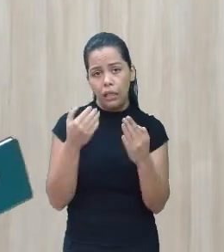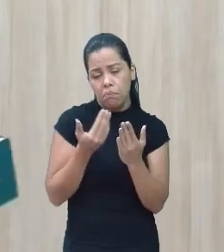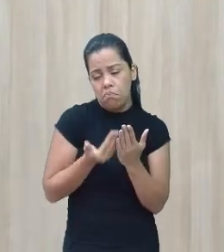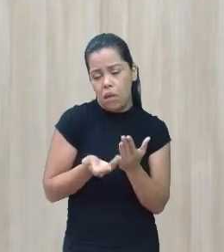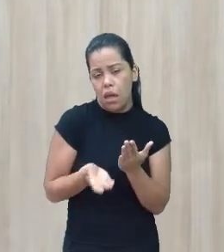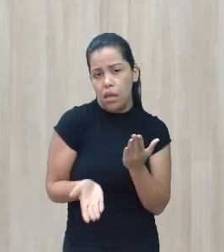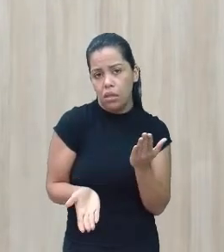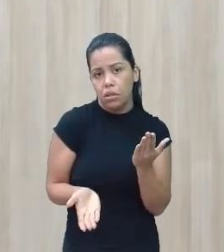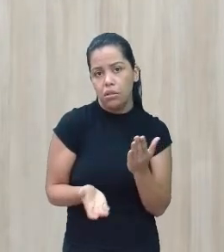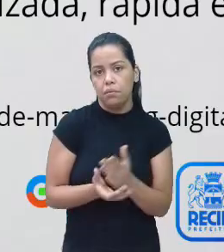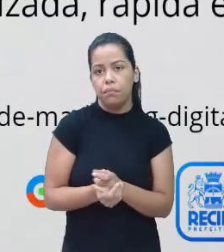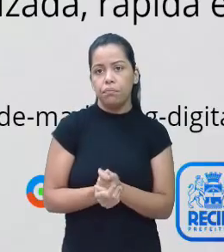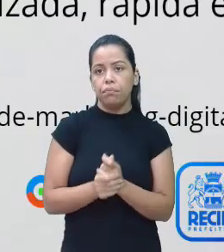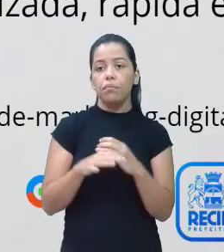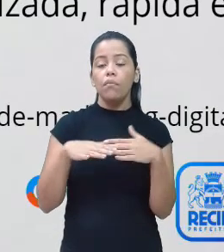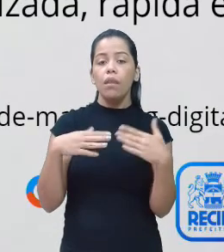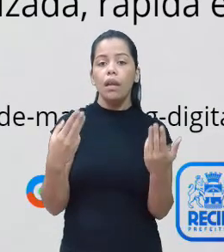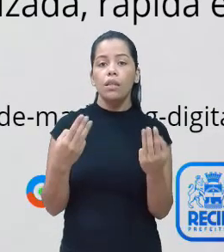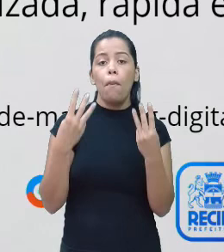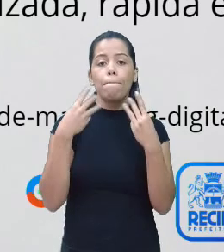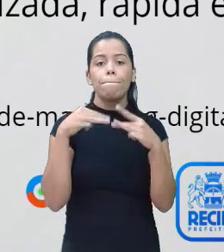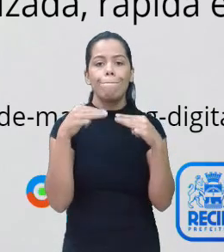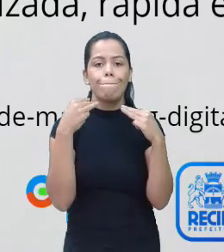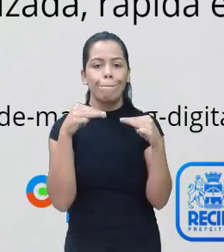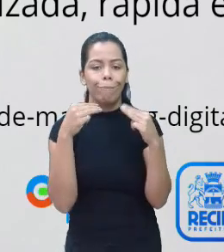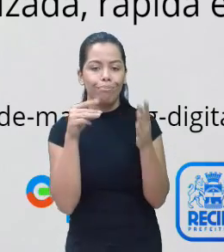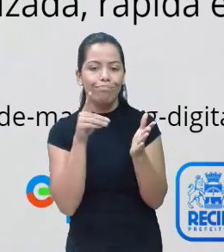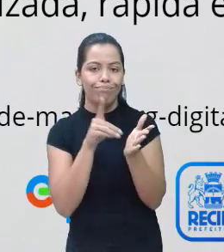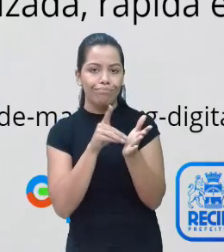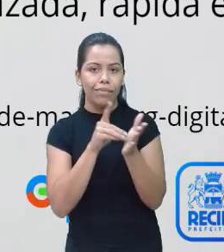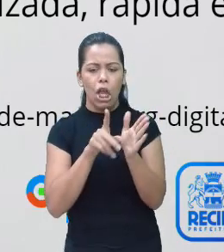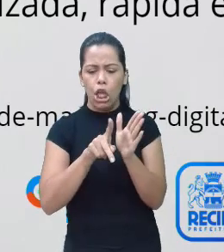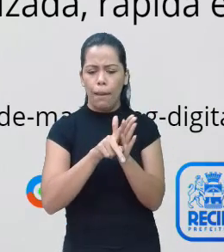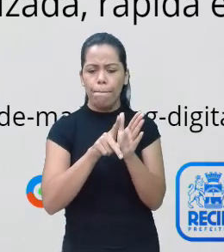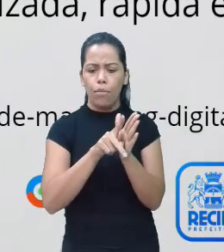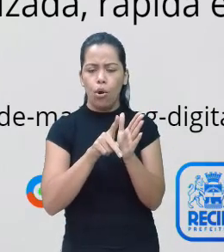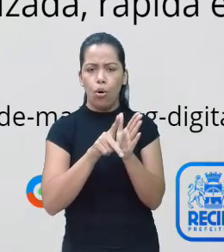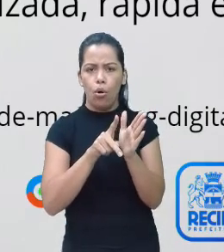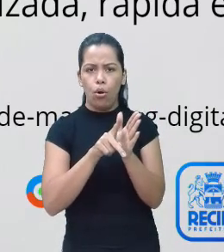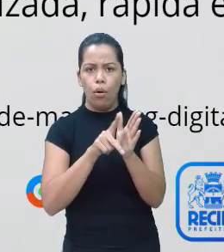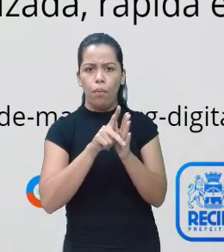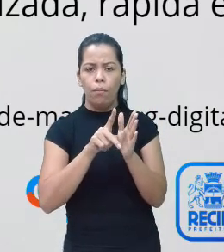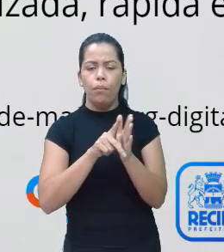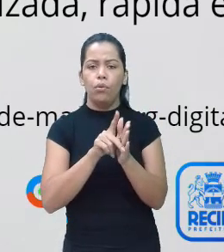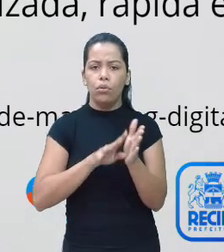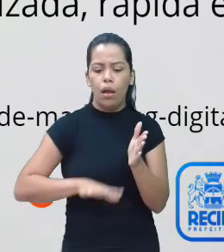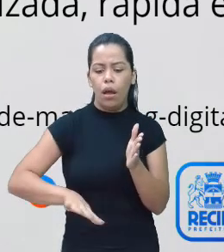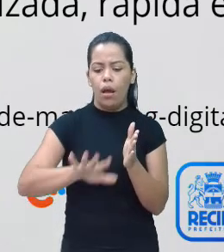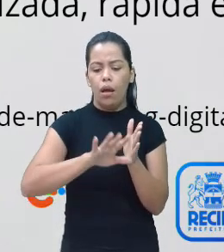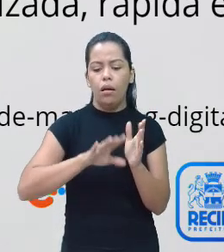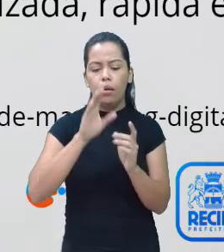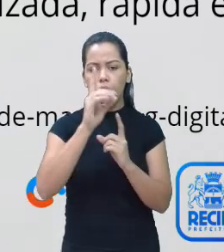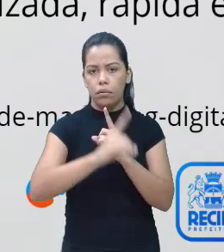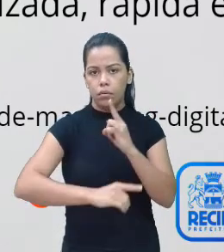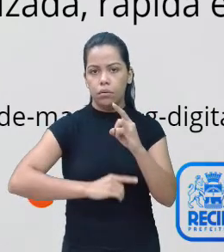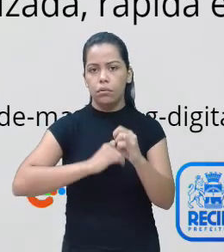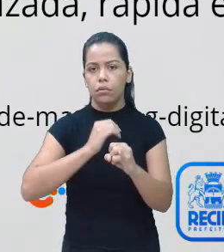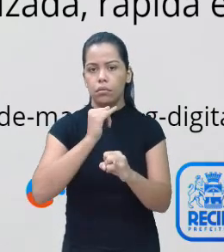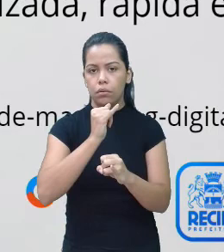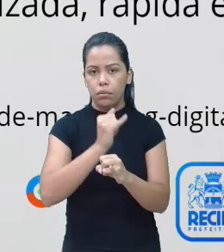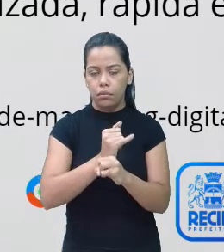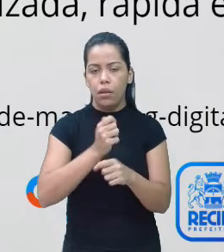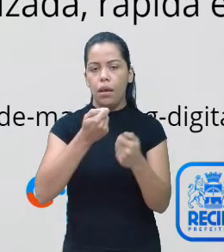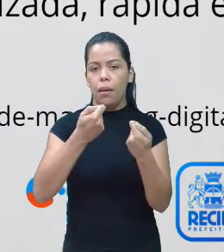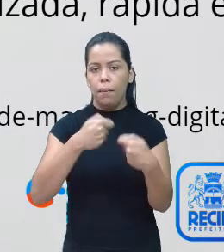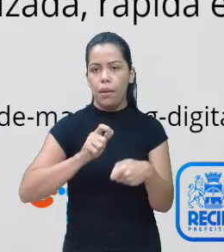O marketing digital, ele consiste basicamente num conjunto de estratégias e ações de marketing aplicadas na